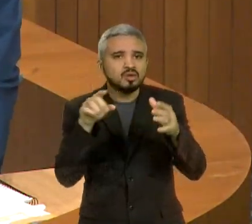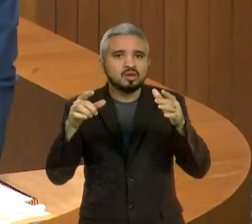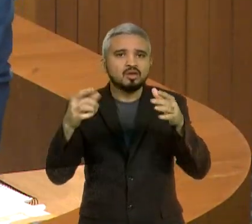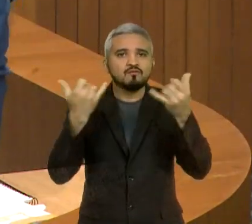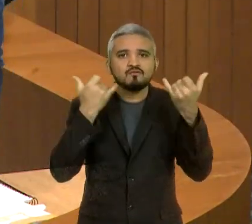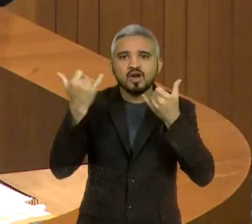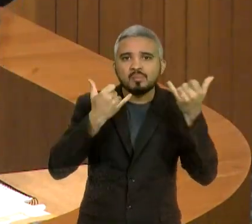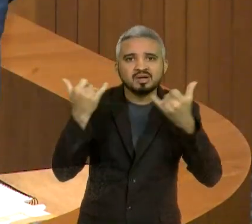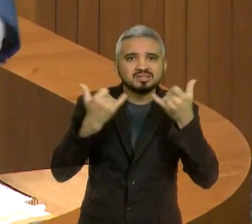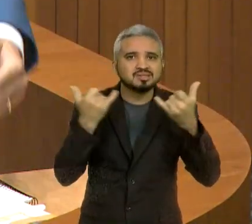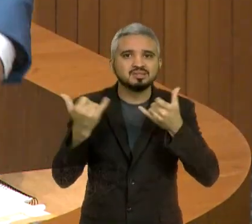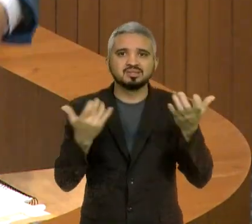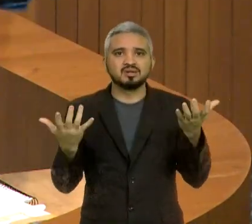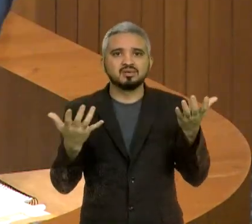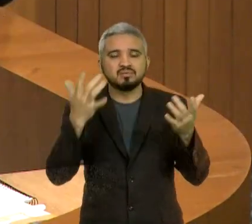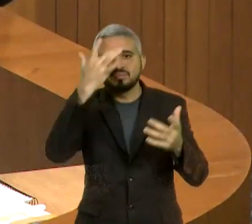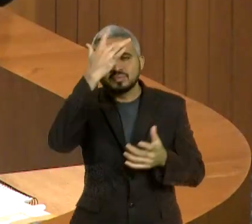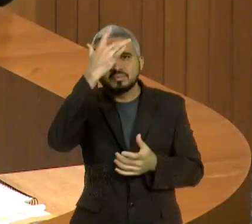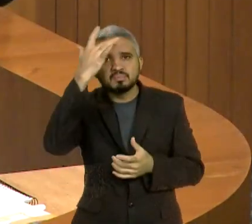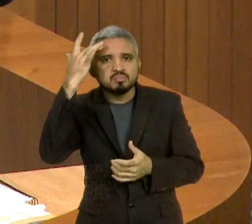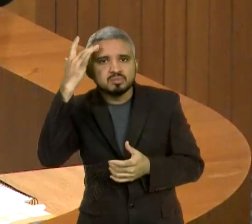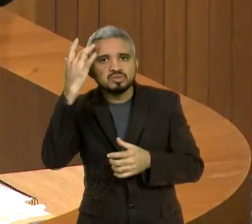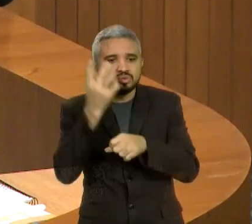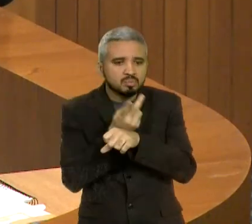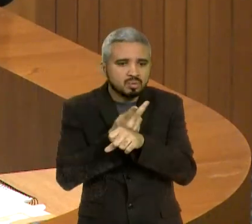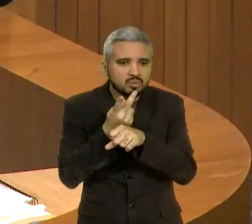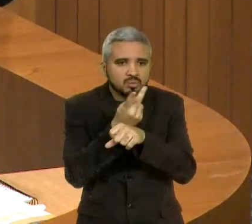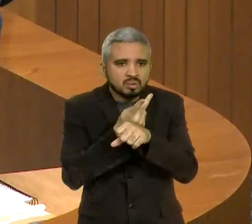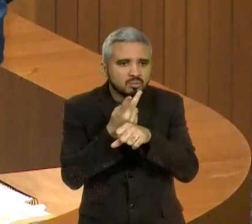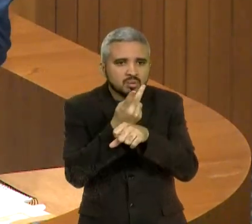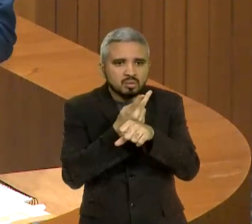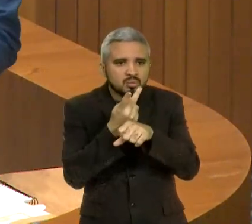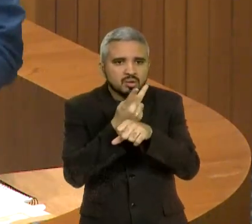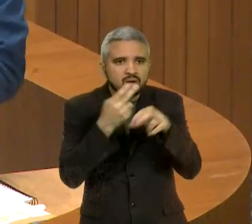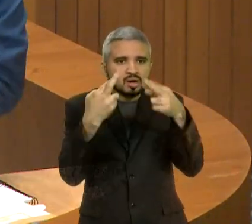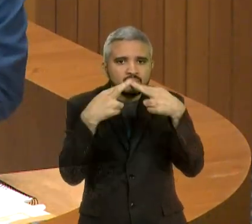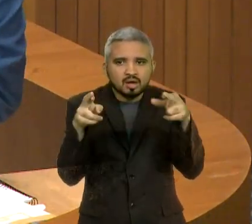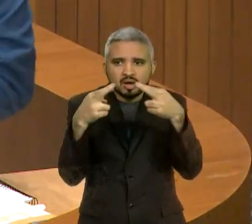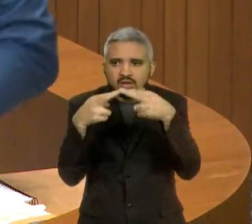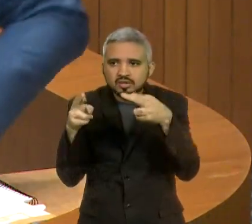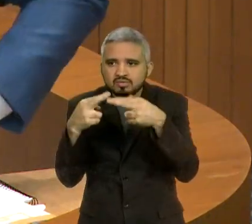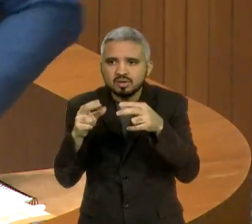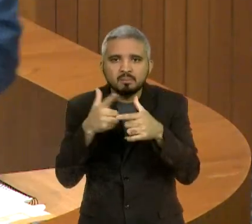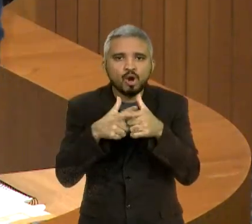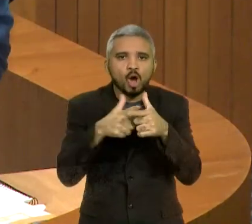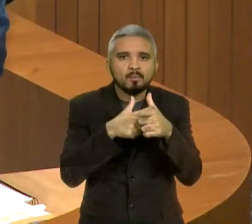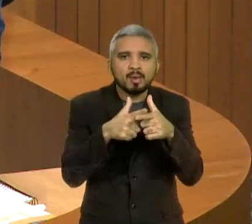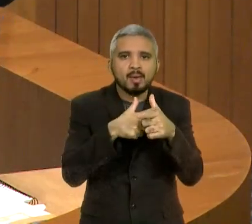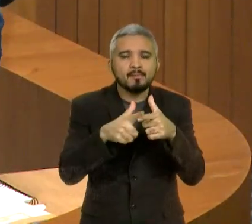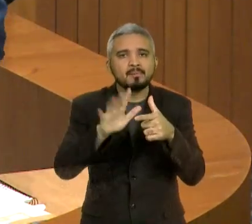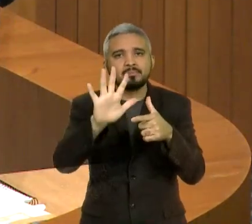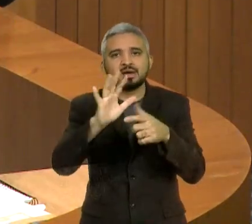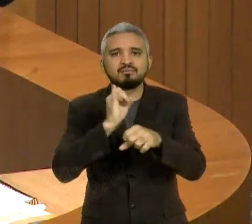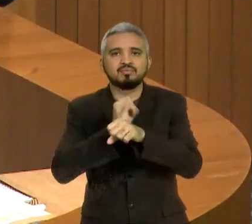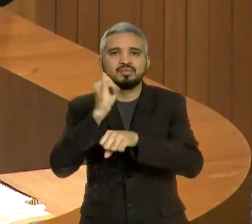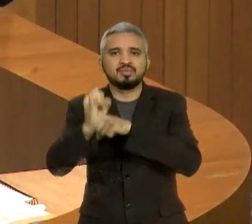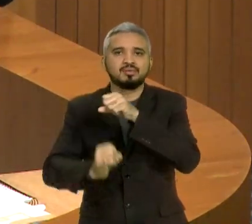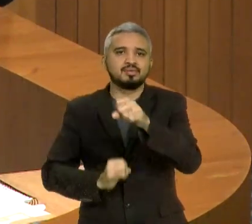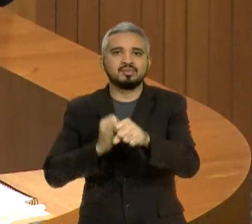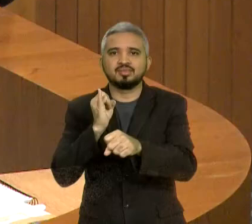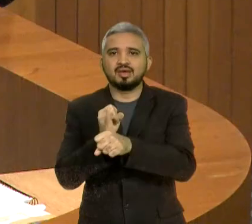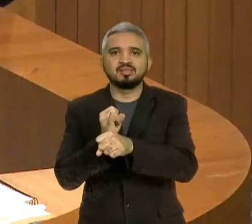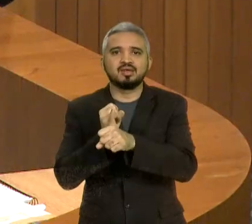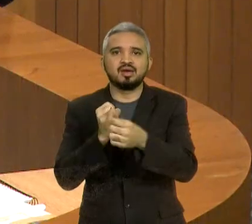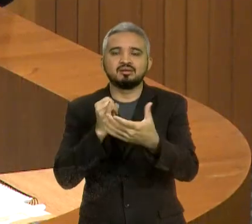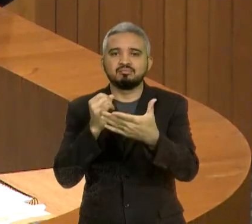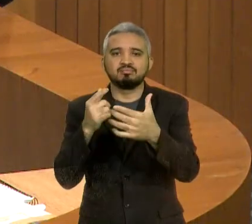real. A pessoa passa o tempo todo buscando resolver um problema. Não consegue porque a internet tem grandes ilhas dentro da cidade e não